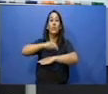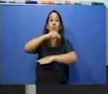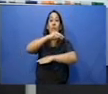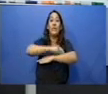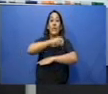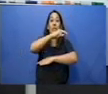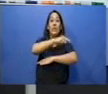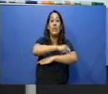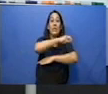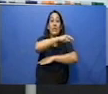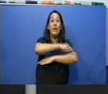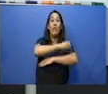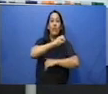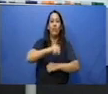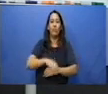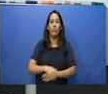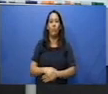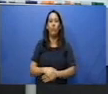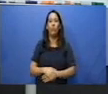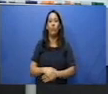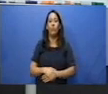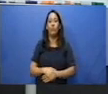De